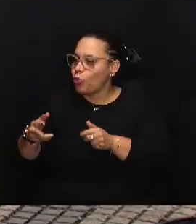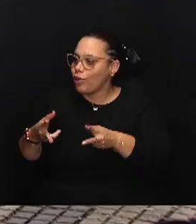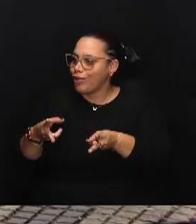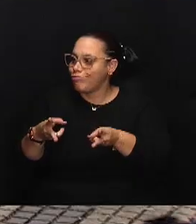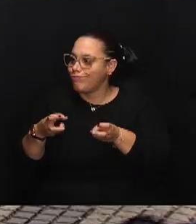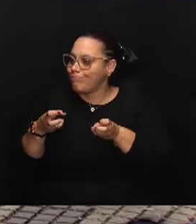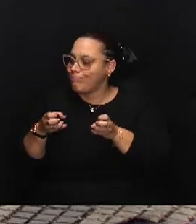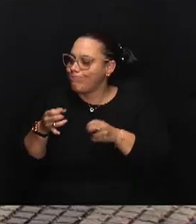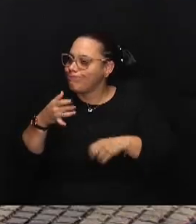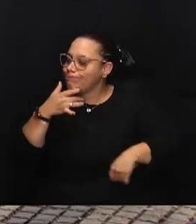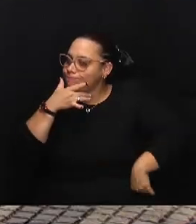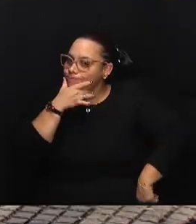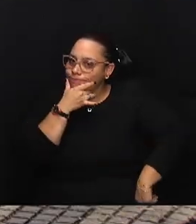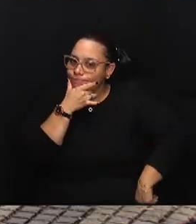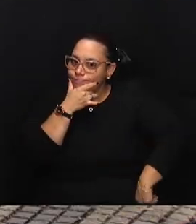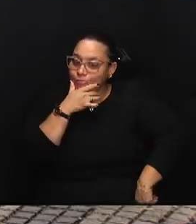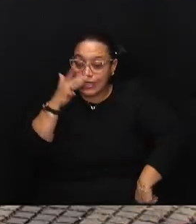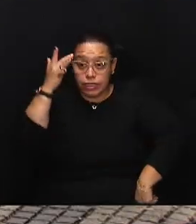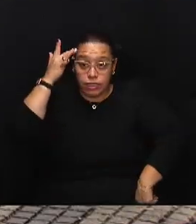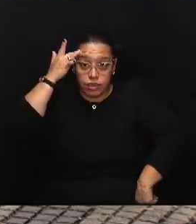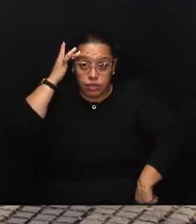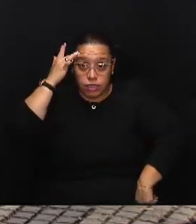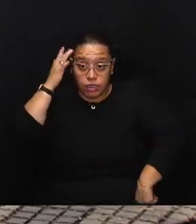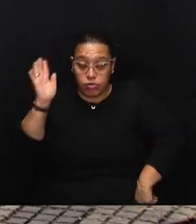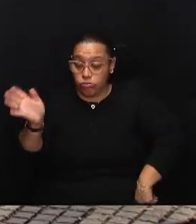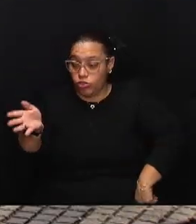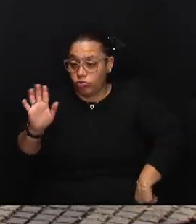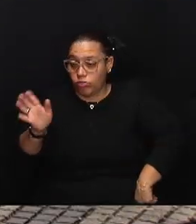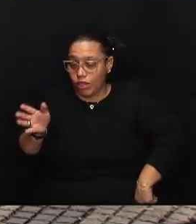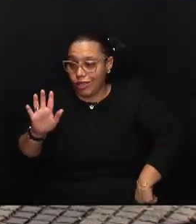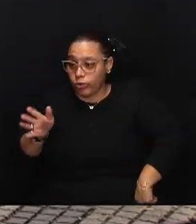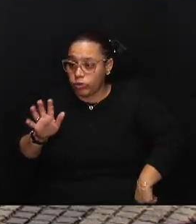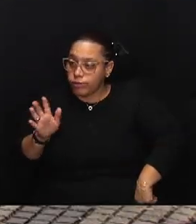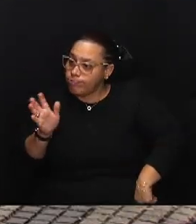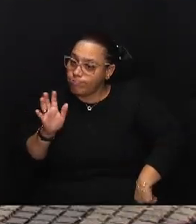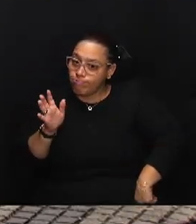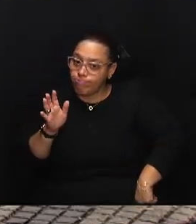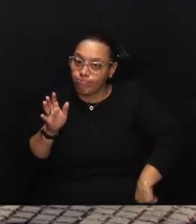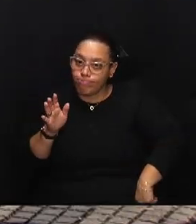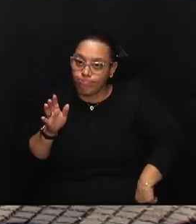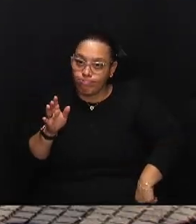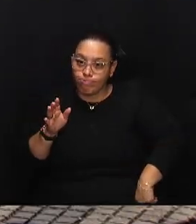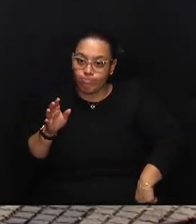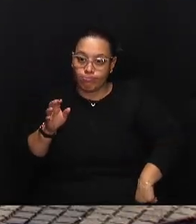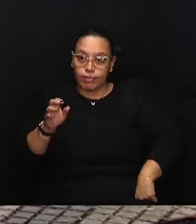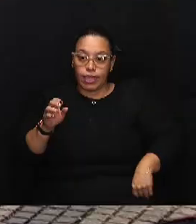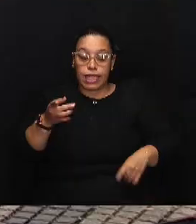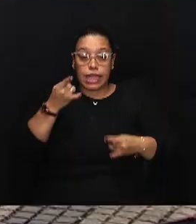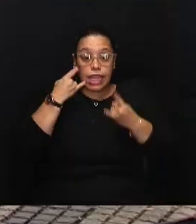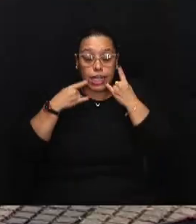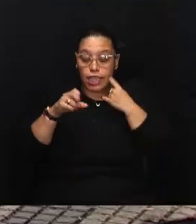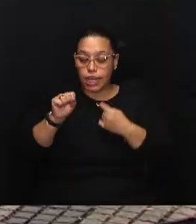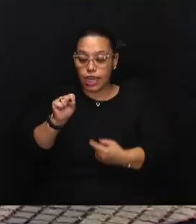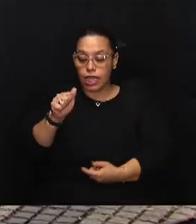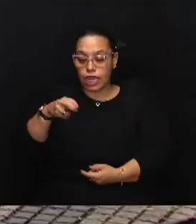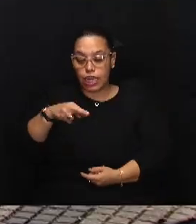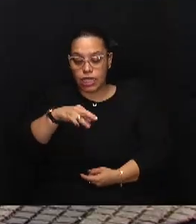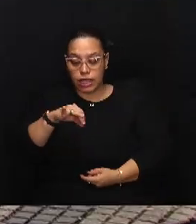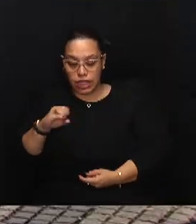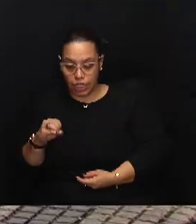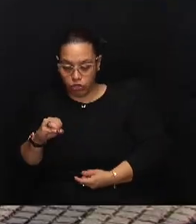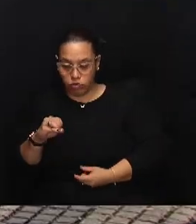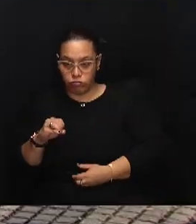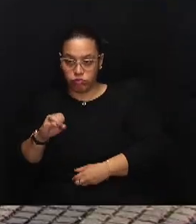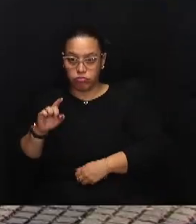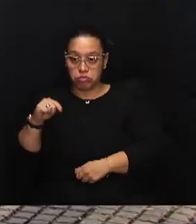Então muita gente acha que aqui é um lugar de despedida, e que é um lugar de interesse sanitário, só que esse